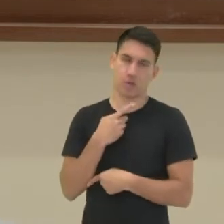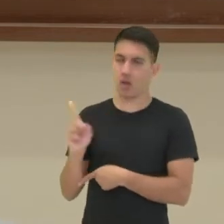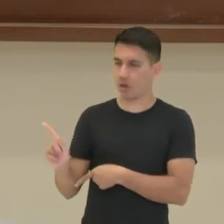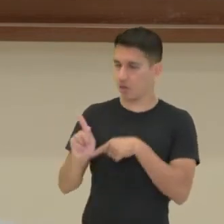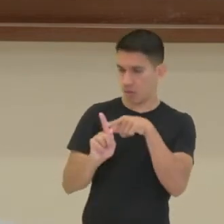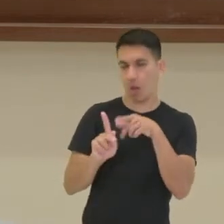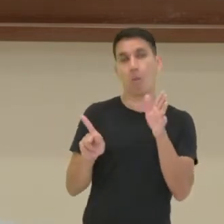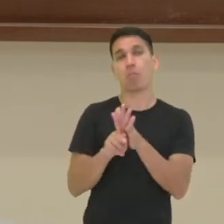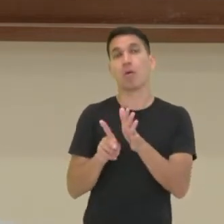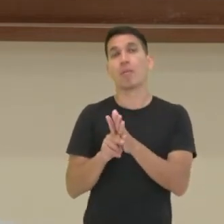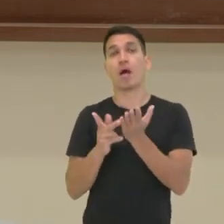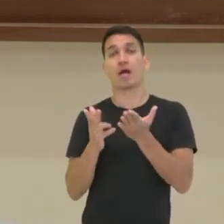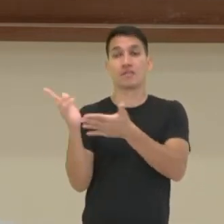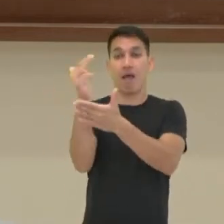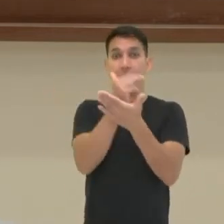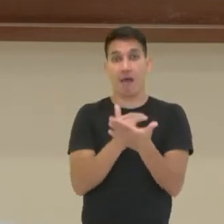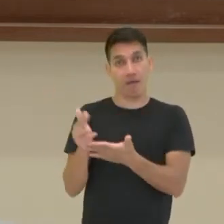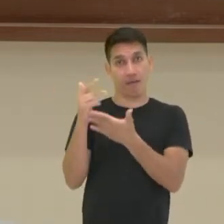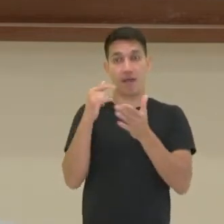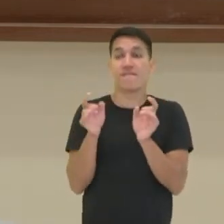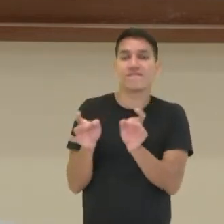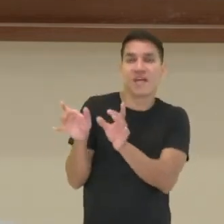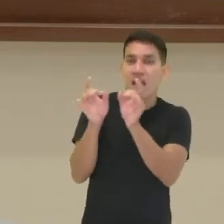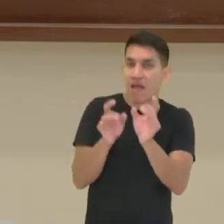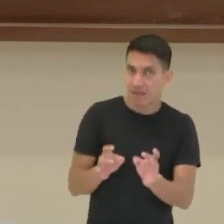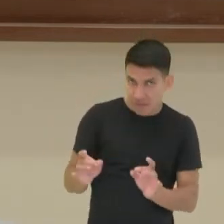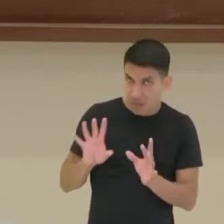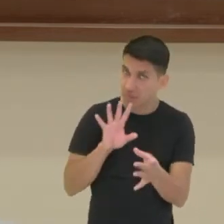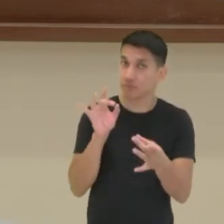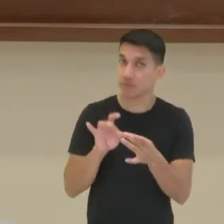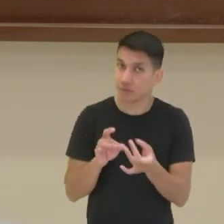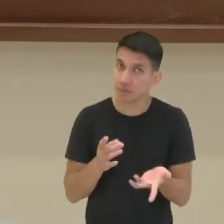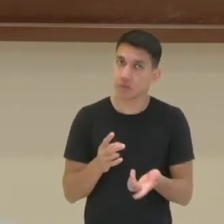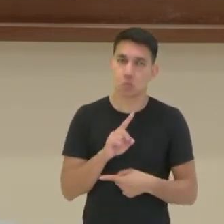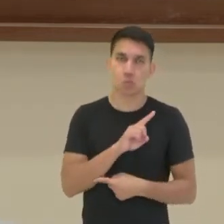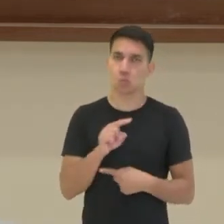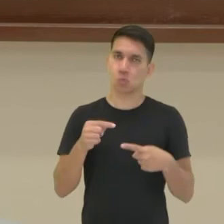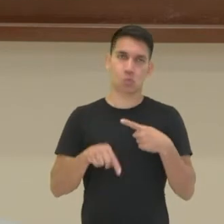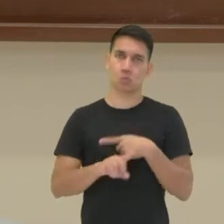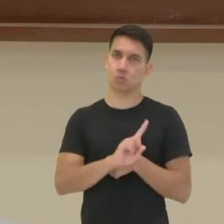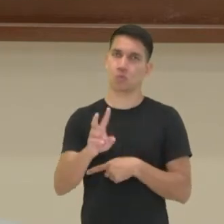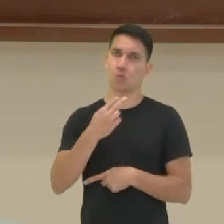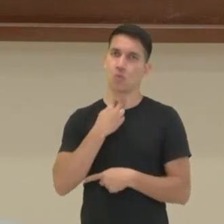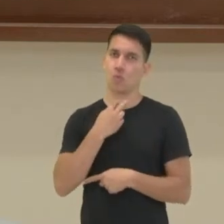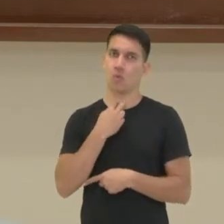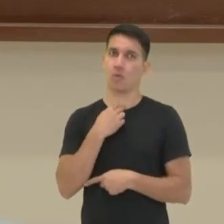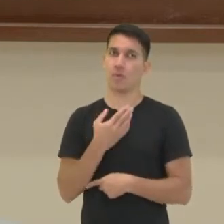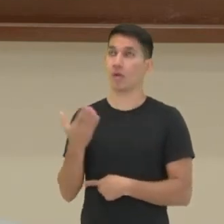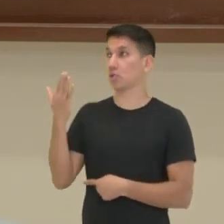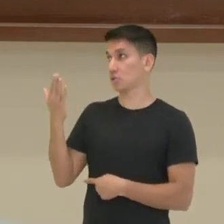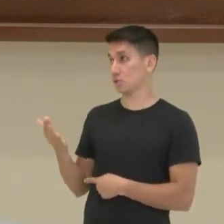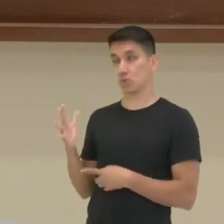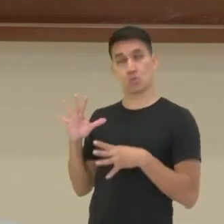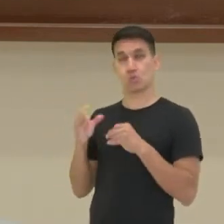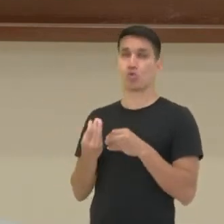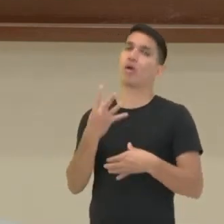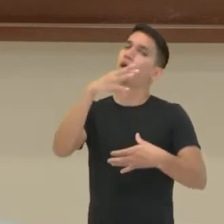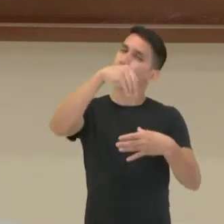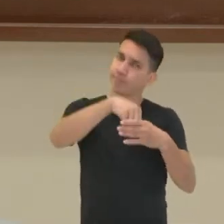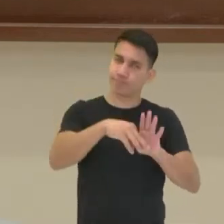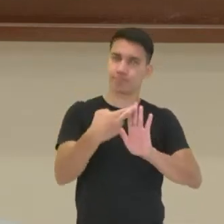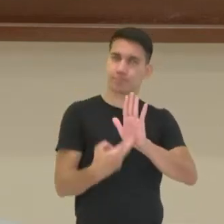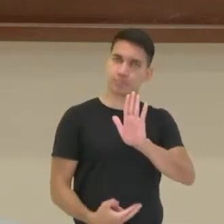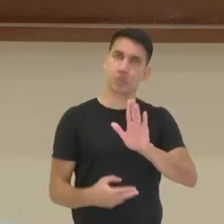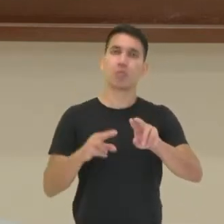desenhos animados para vender um produto específico, não pode. Não pode, está tudo aqui, Então, excesso